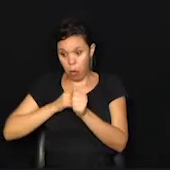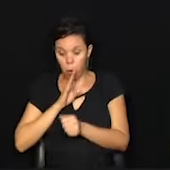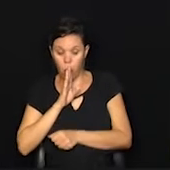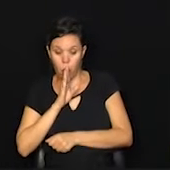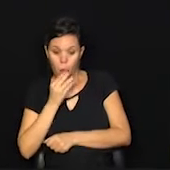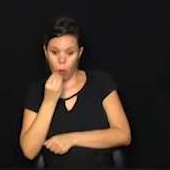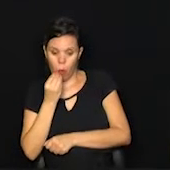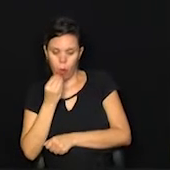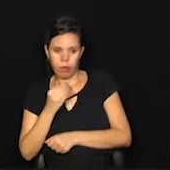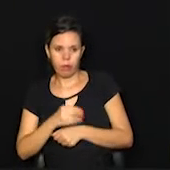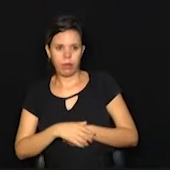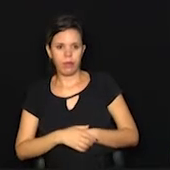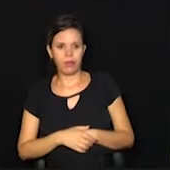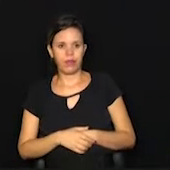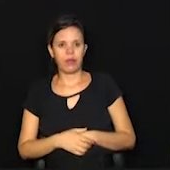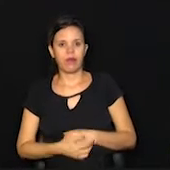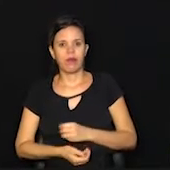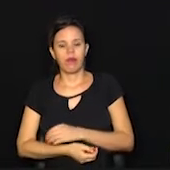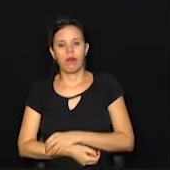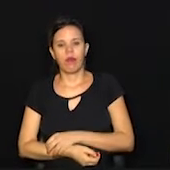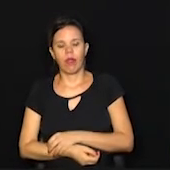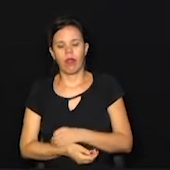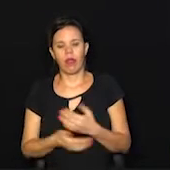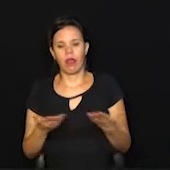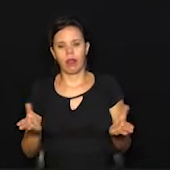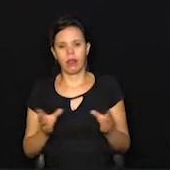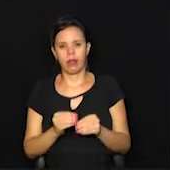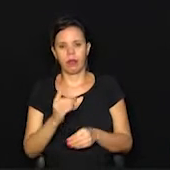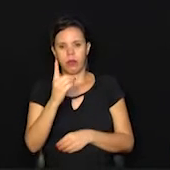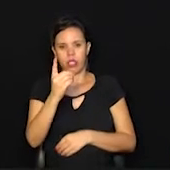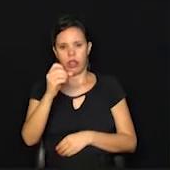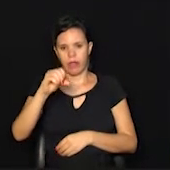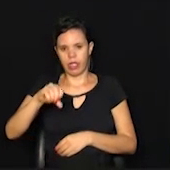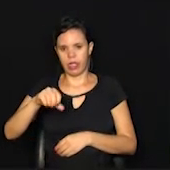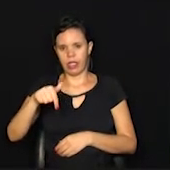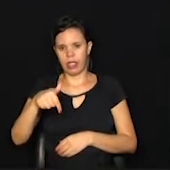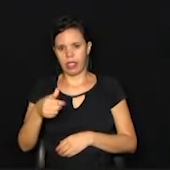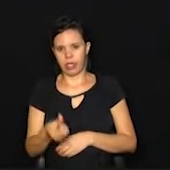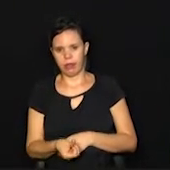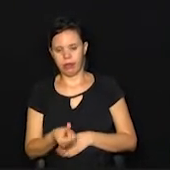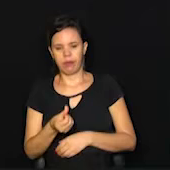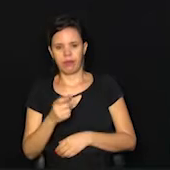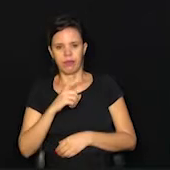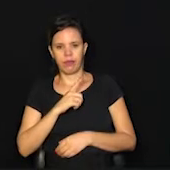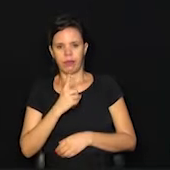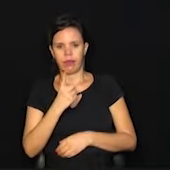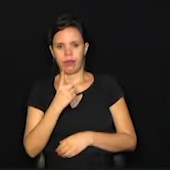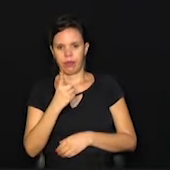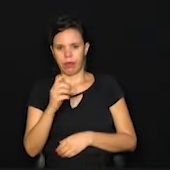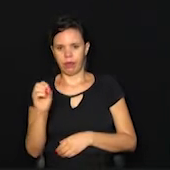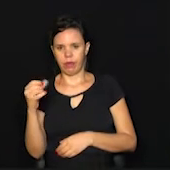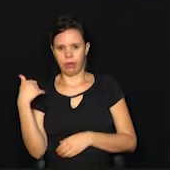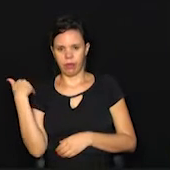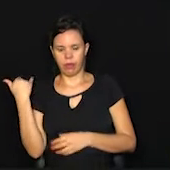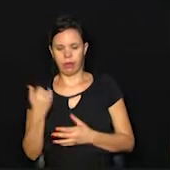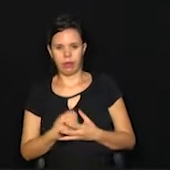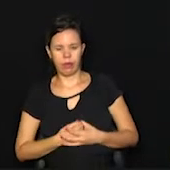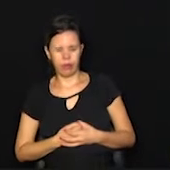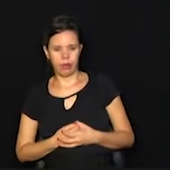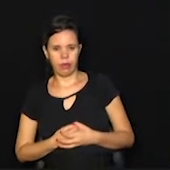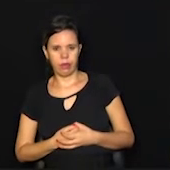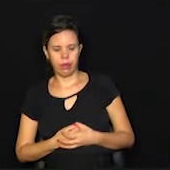respeito e finalmente em 1976 quando eu tinha 10 anos de idade